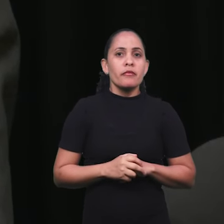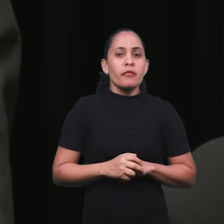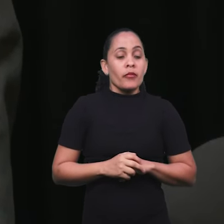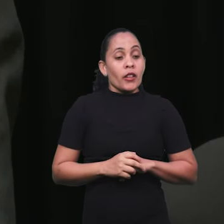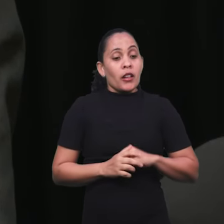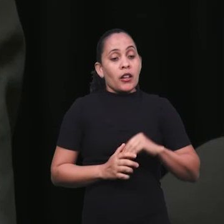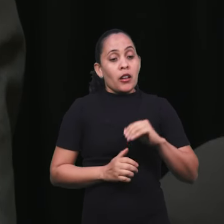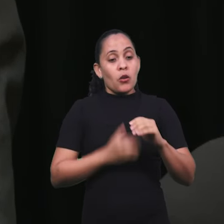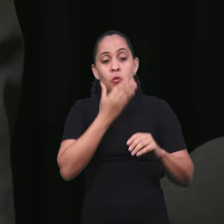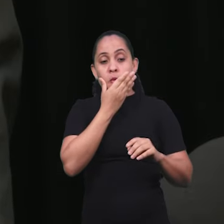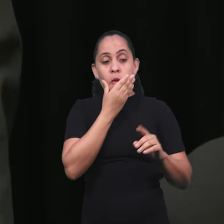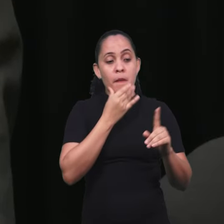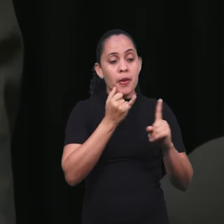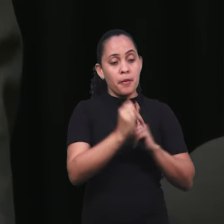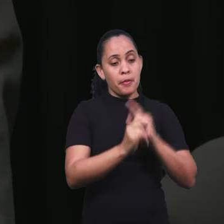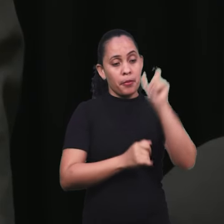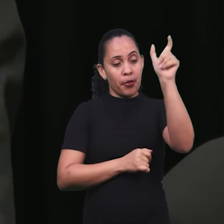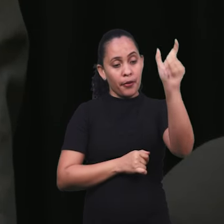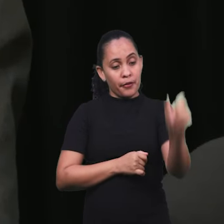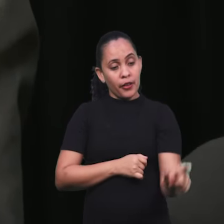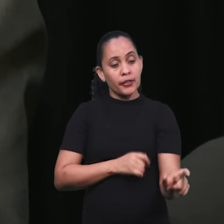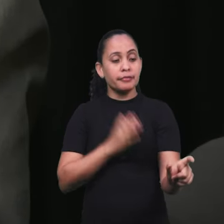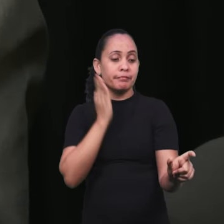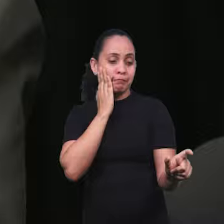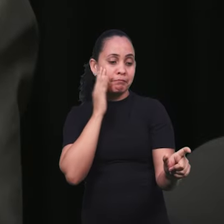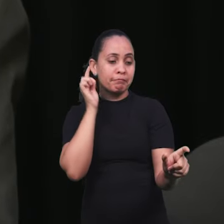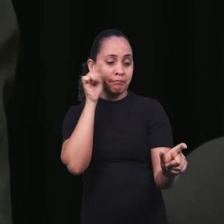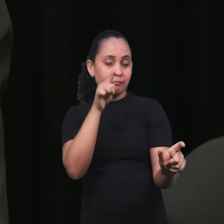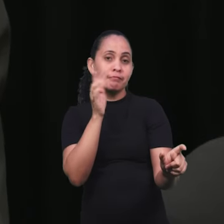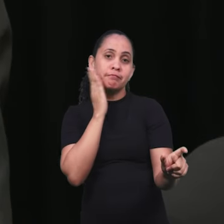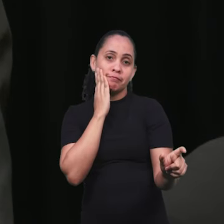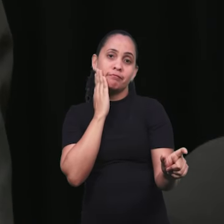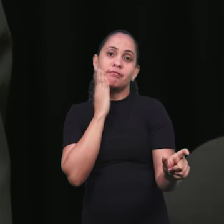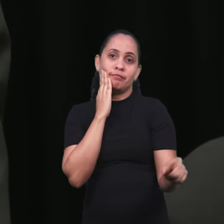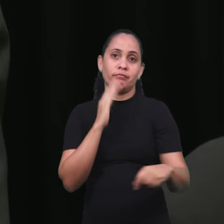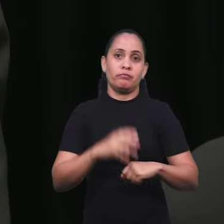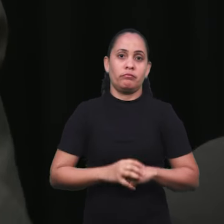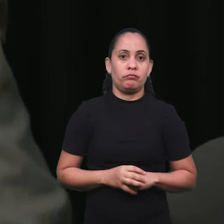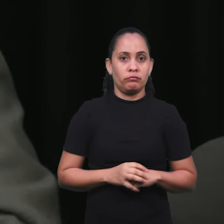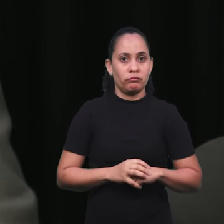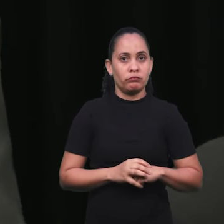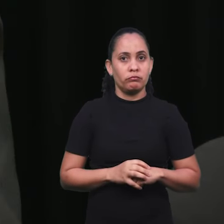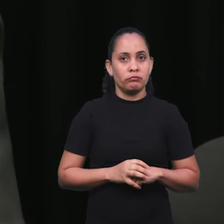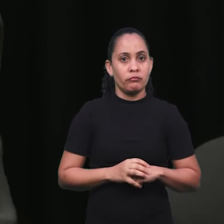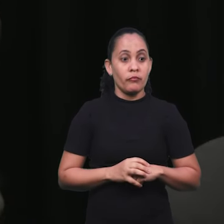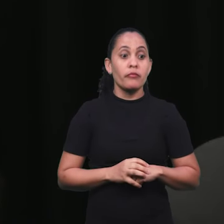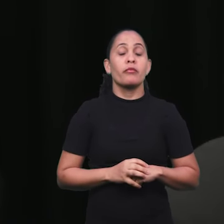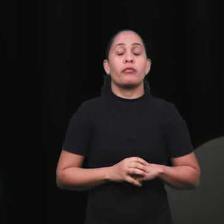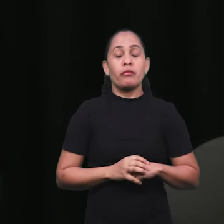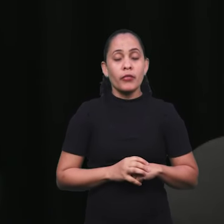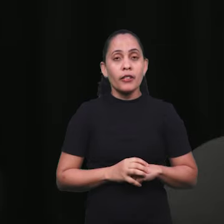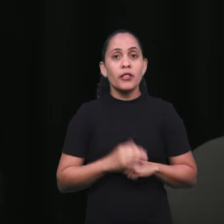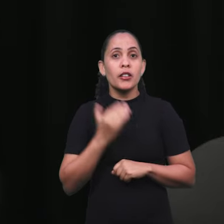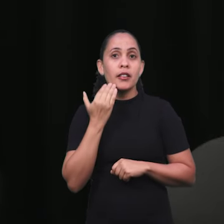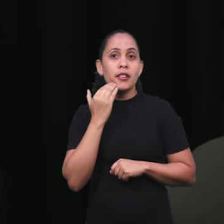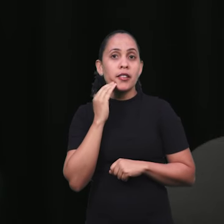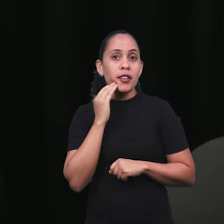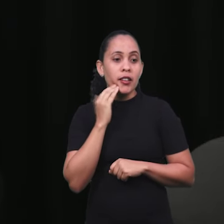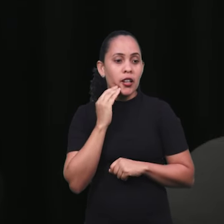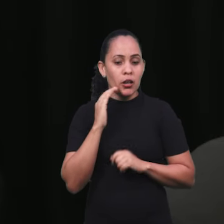hora, Eli fez Samuel e ele também fez Samuel sair do